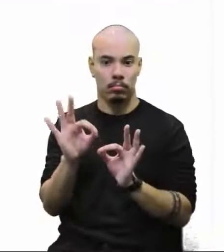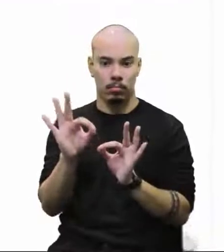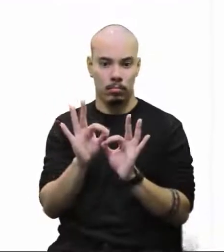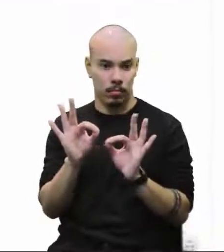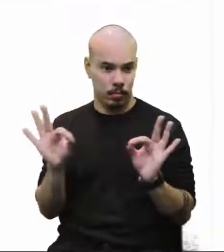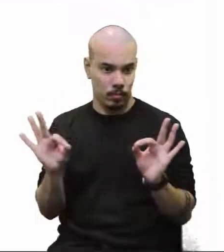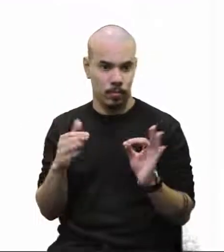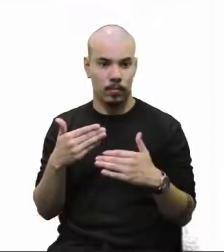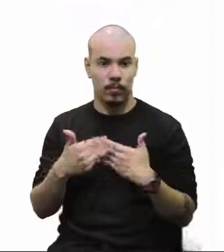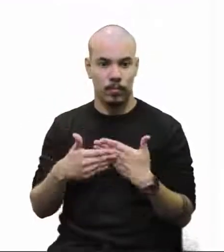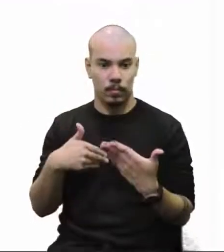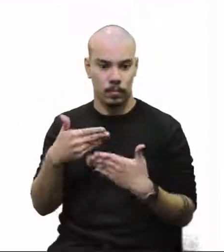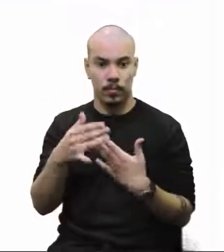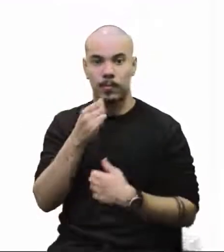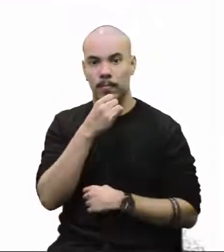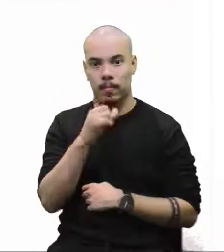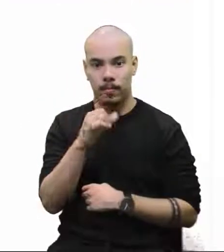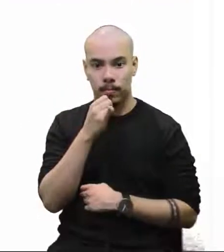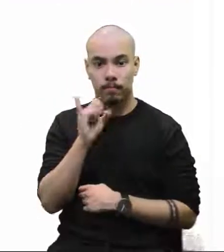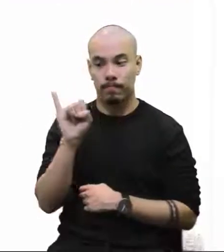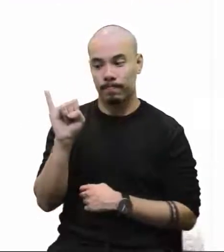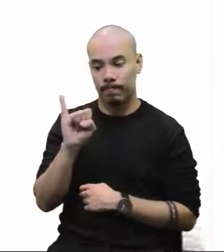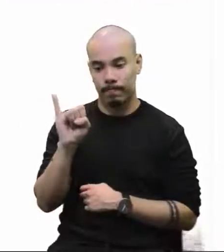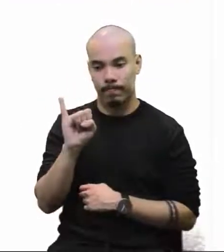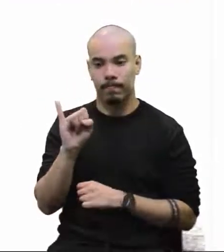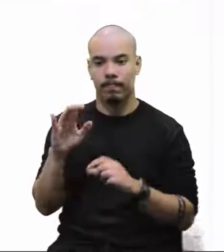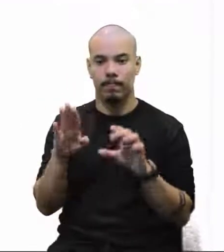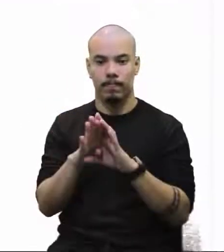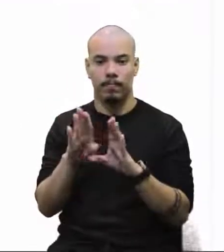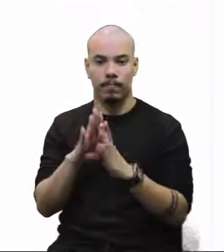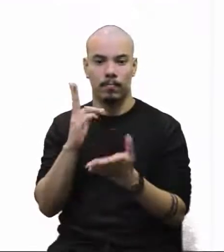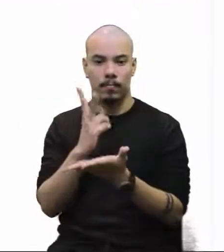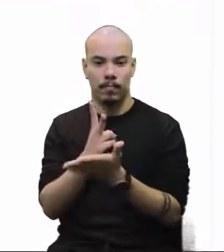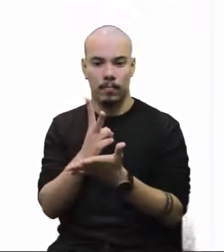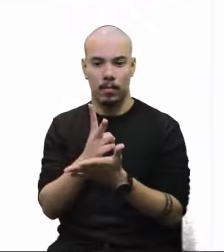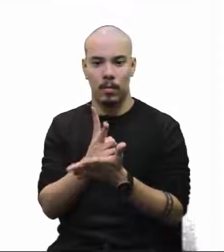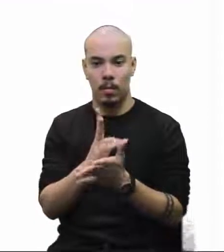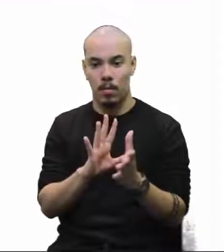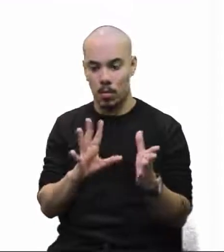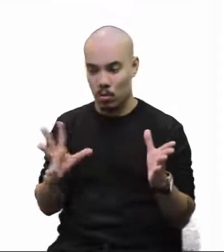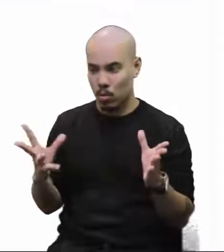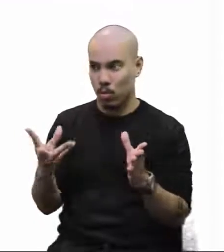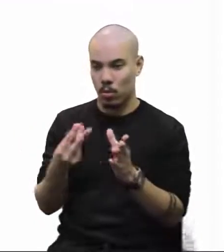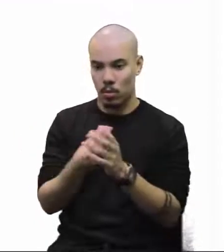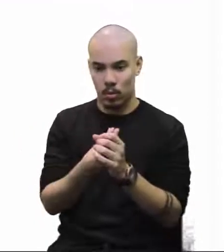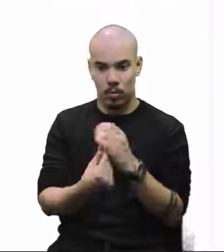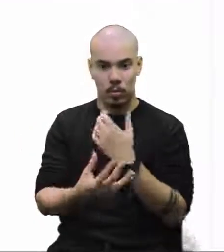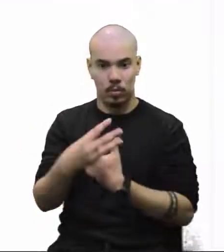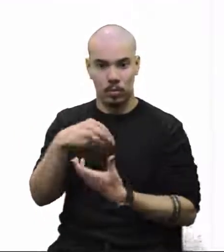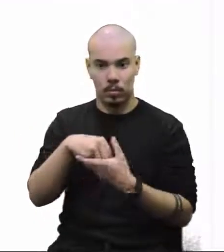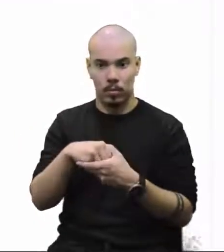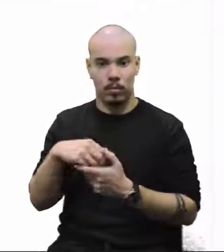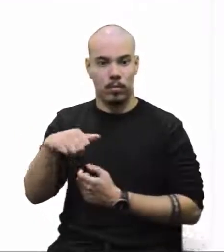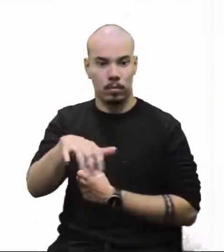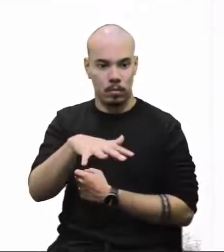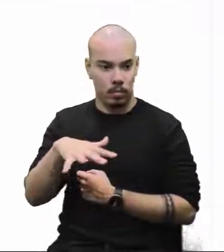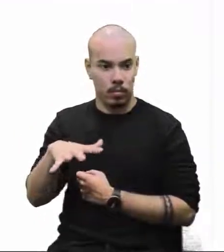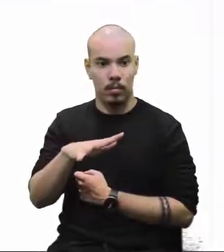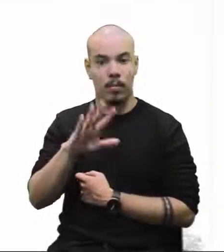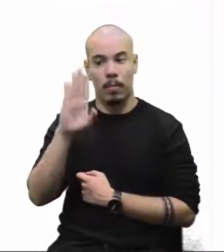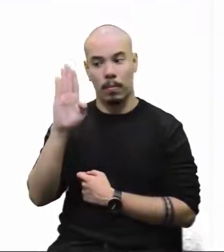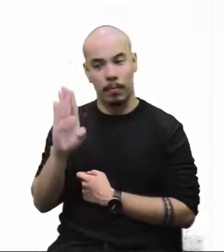uma corrente elétrica I. Imerso, né, todo esse condutor, em um campo magnético uniforme de indução